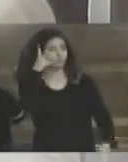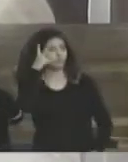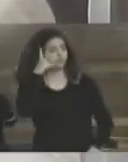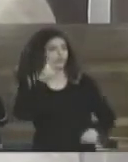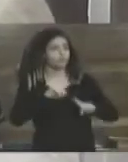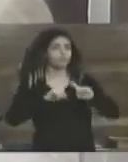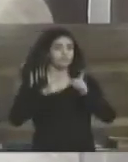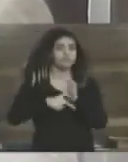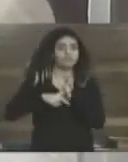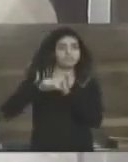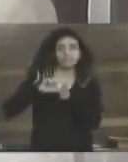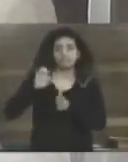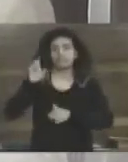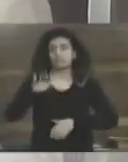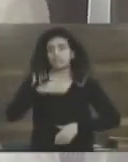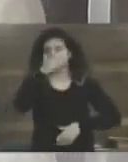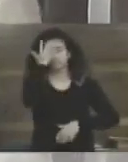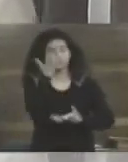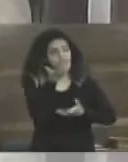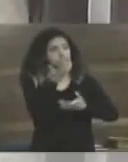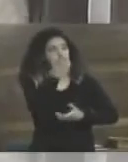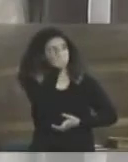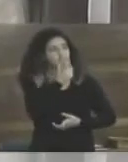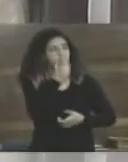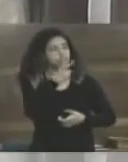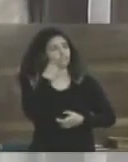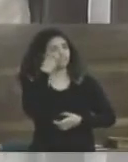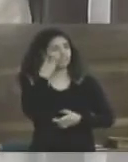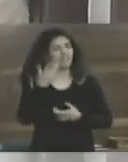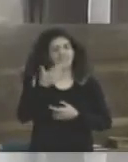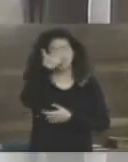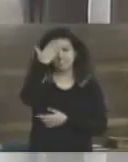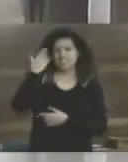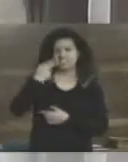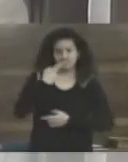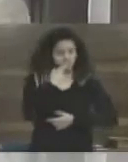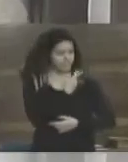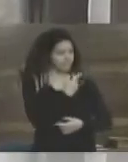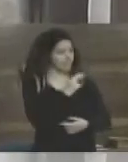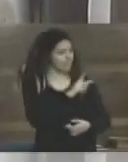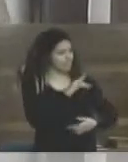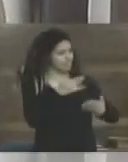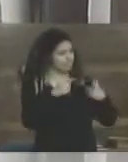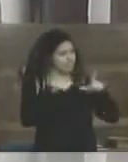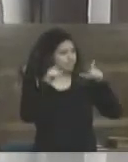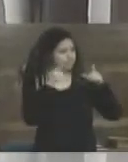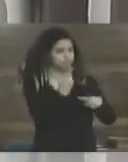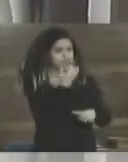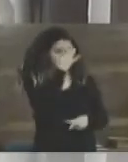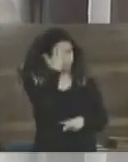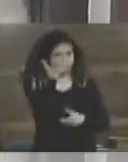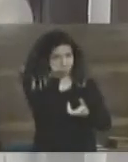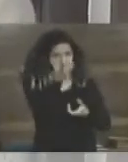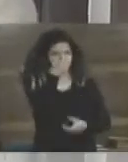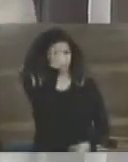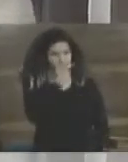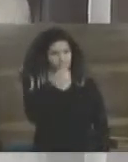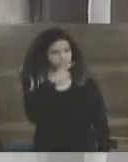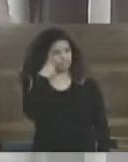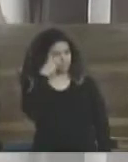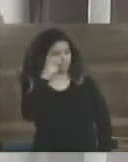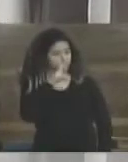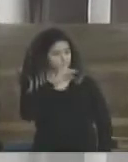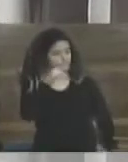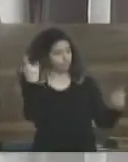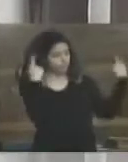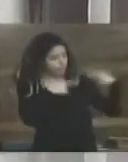na época era um pré-candidato, muita gente falou, poxa, vereador, você vai dar luz a uma pessoa que é candidato, uma pessoa que vai disputar com